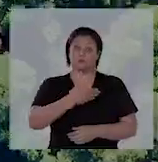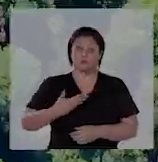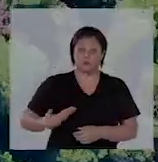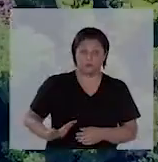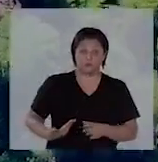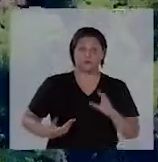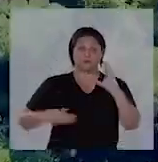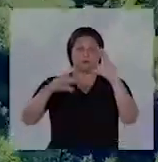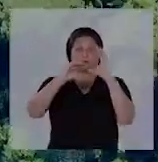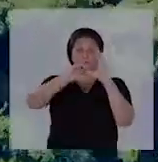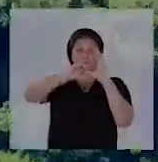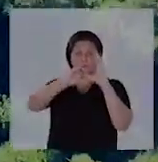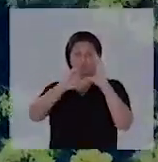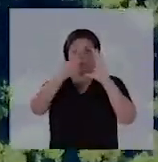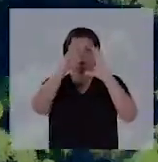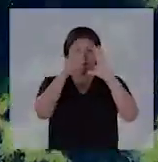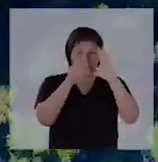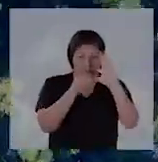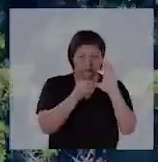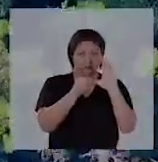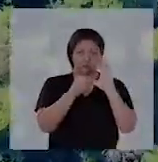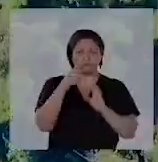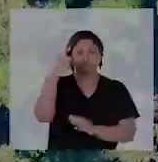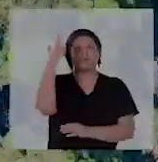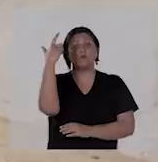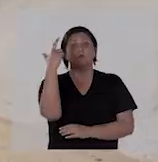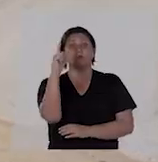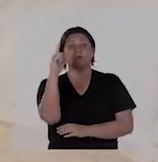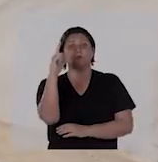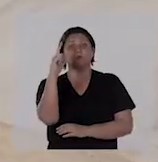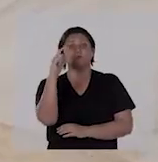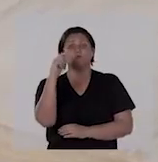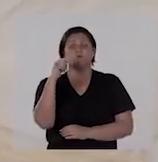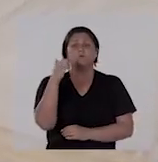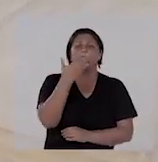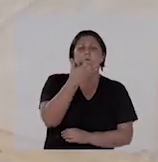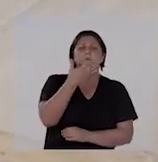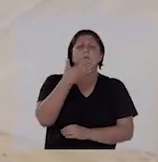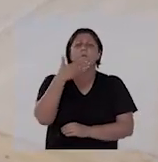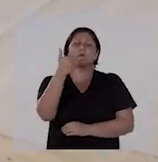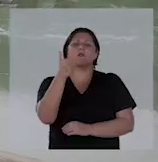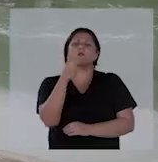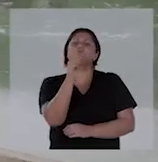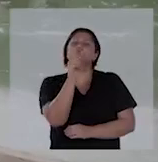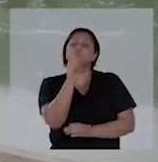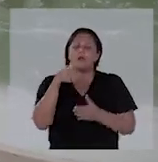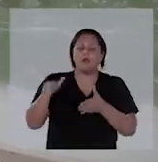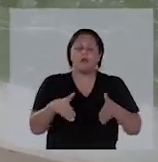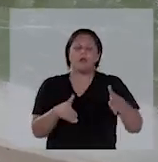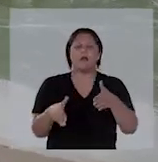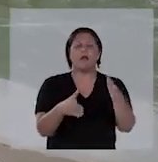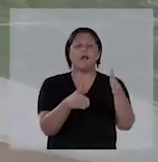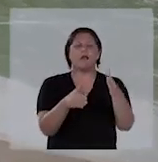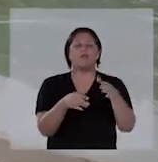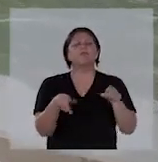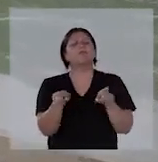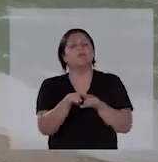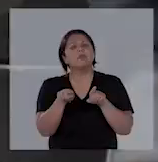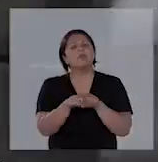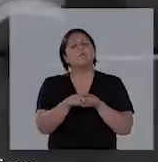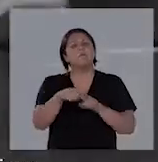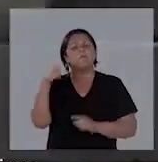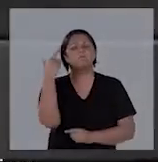reduziu o desmatamento da amazônia em 79% e garantiu a transposição das águas do rio são francisco no